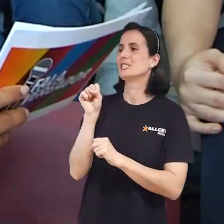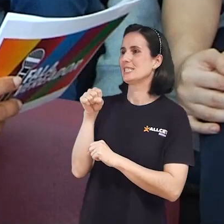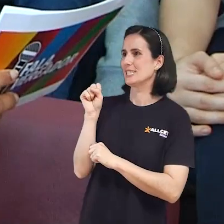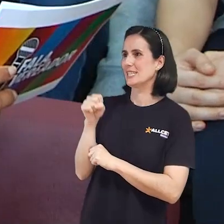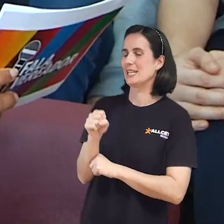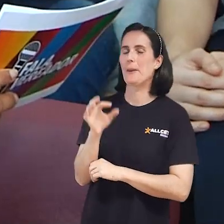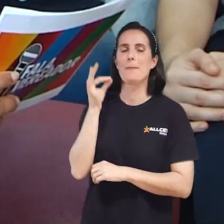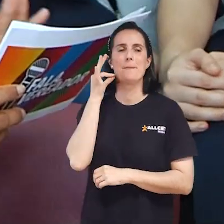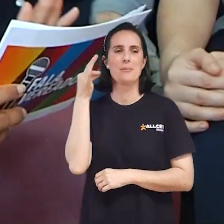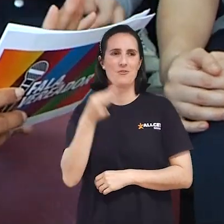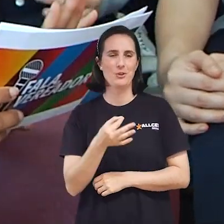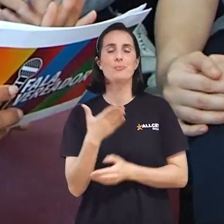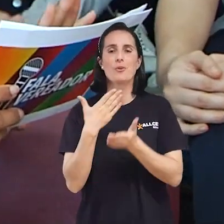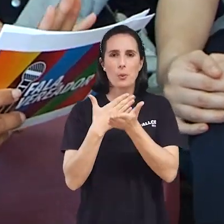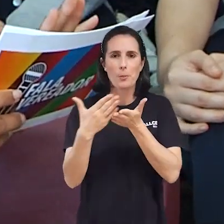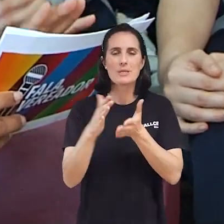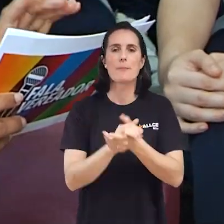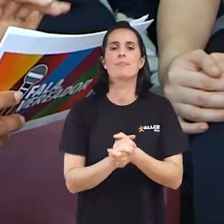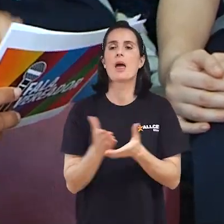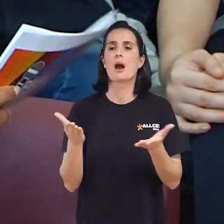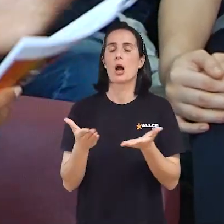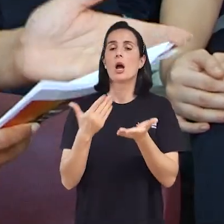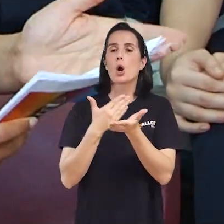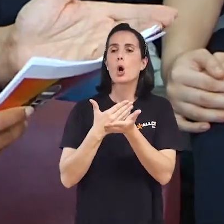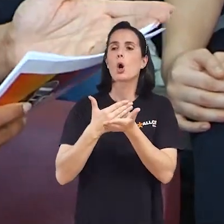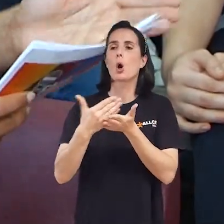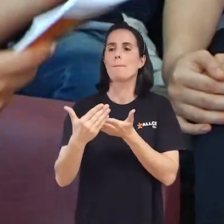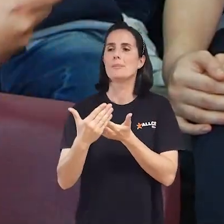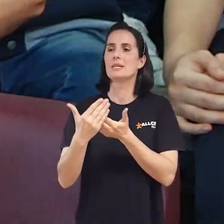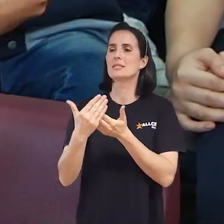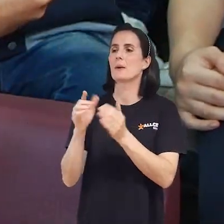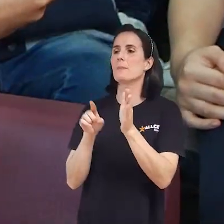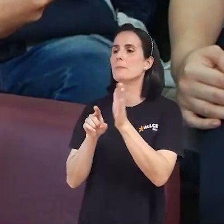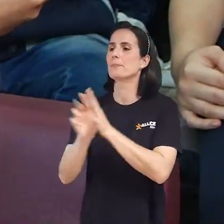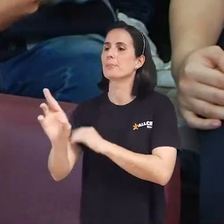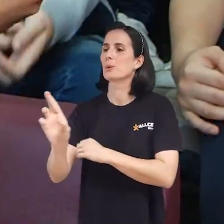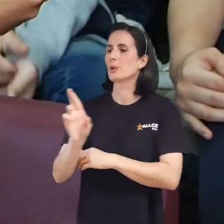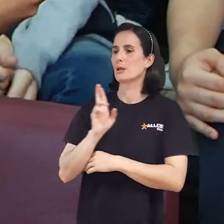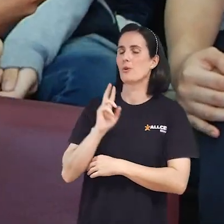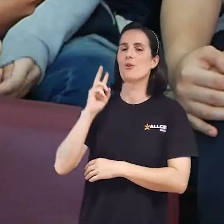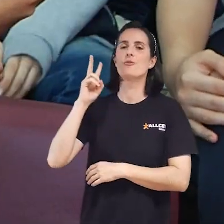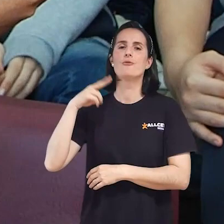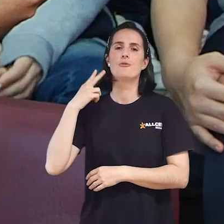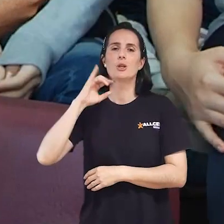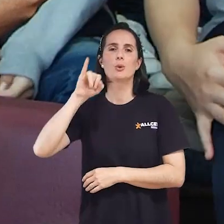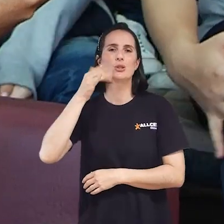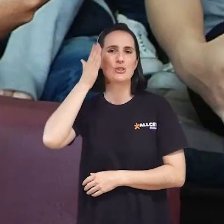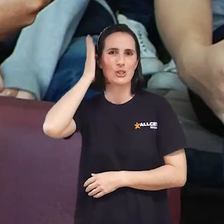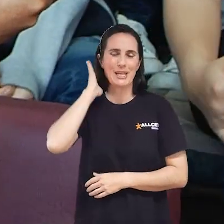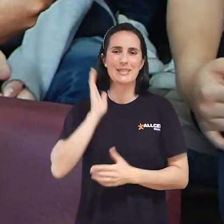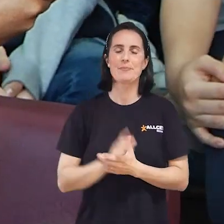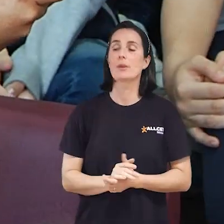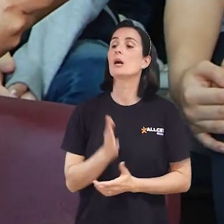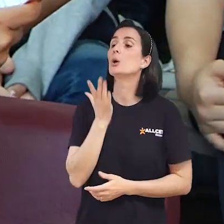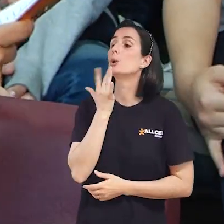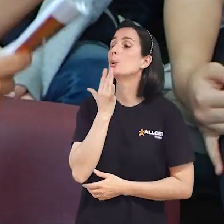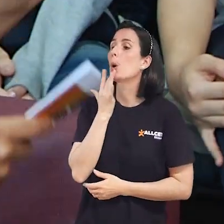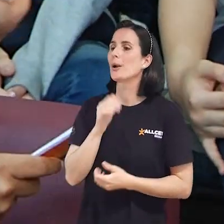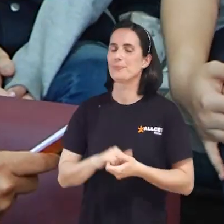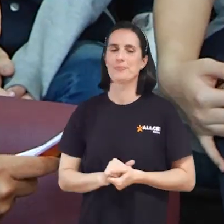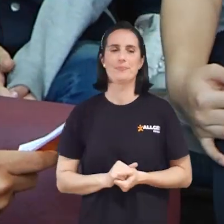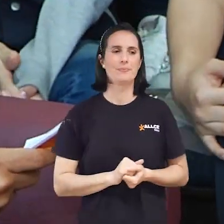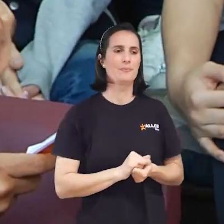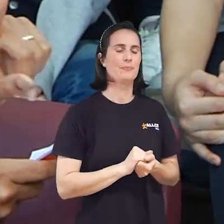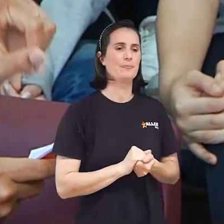vereador. O que é um bate-bola? A gente faz uma pergunta, ou seja, os nossos vereadores mirins farão uma pergunta e